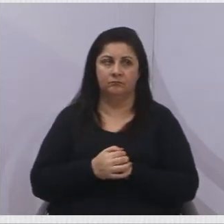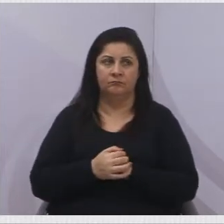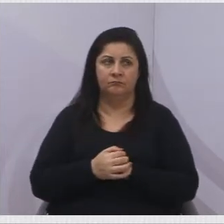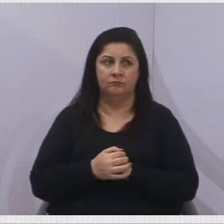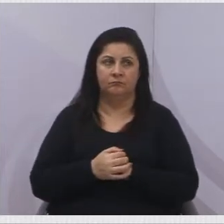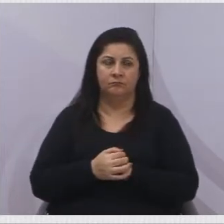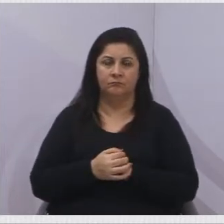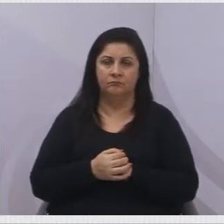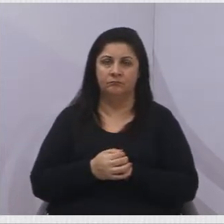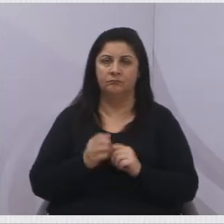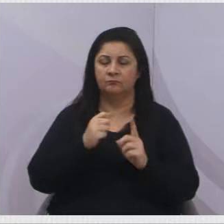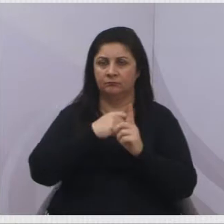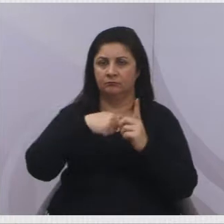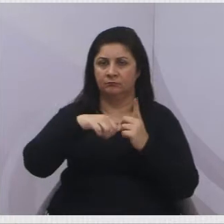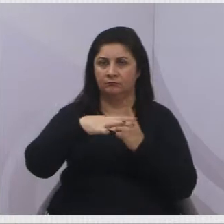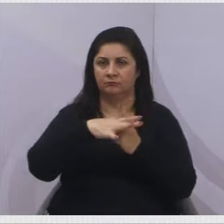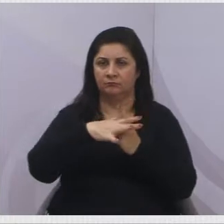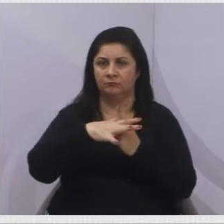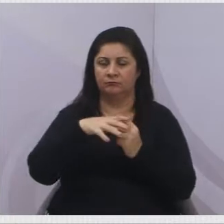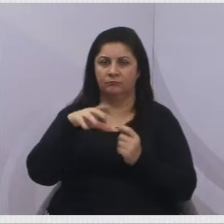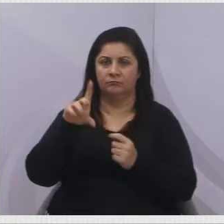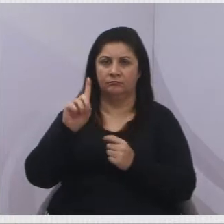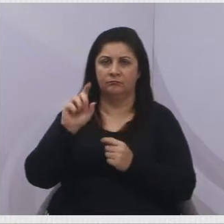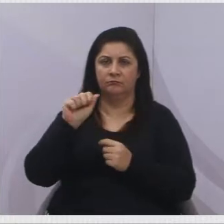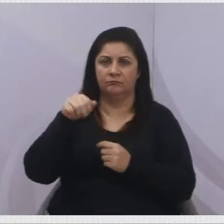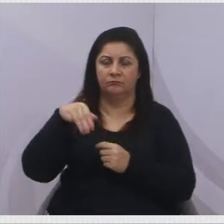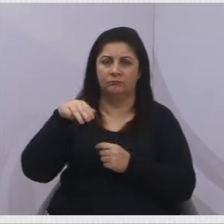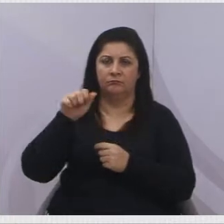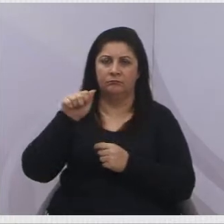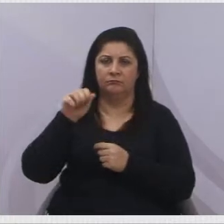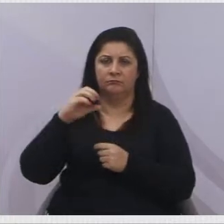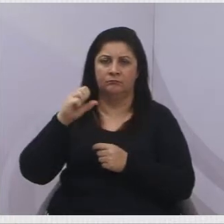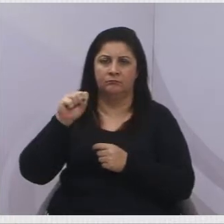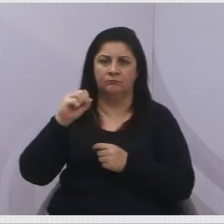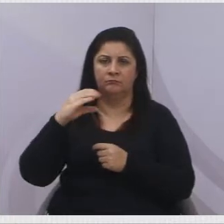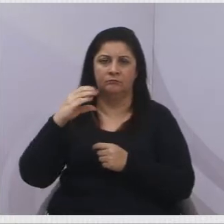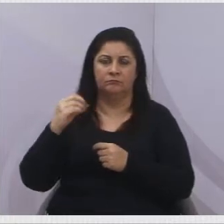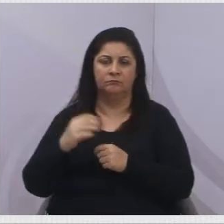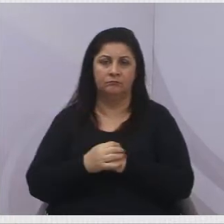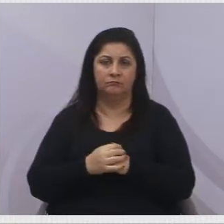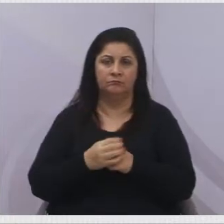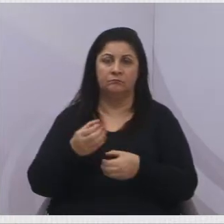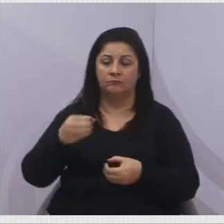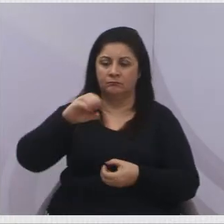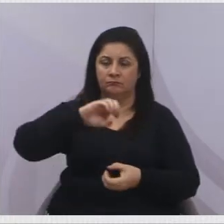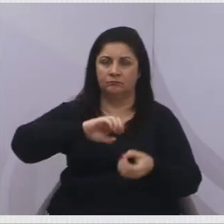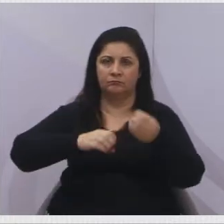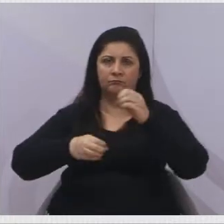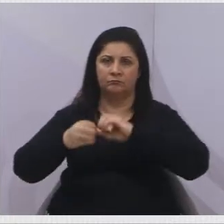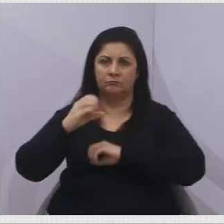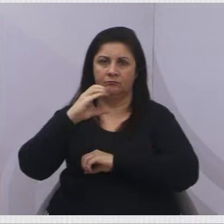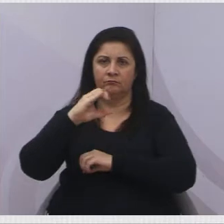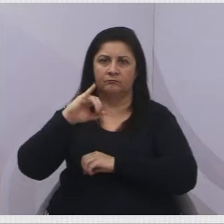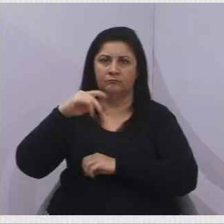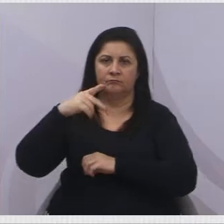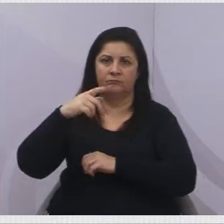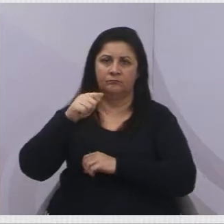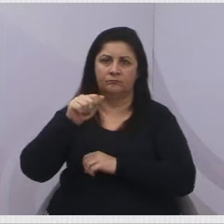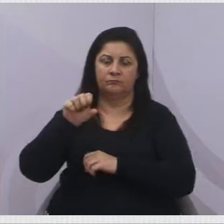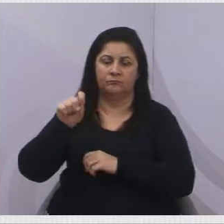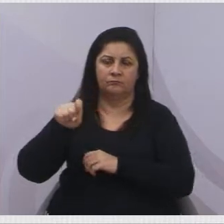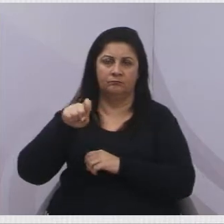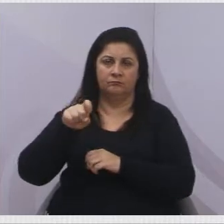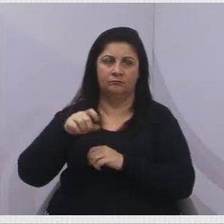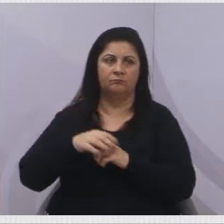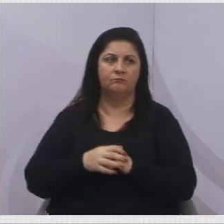Caminho de Damasco, Hospital Francisca Júlia, Laboratório CIPAX, exames de ressonância